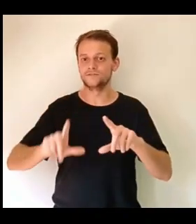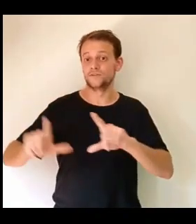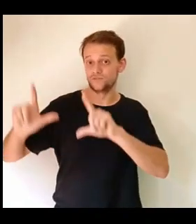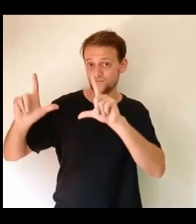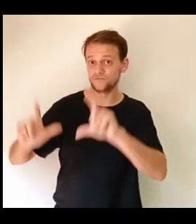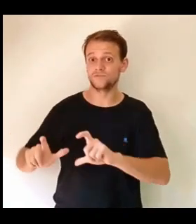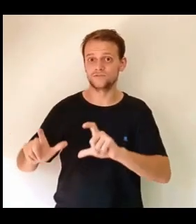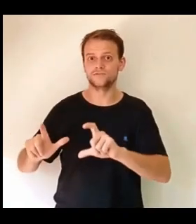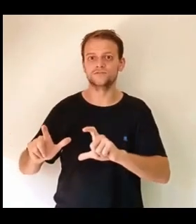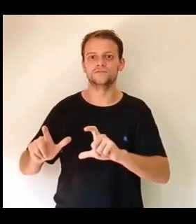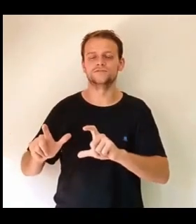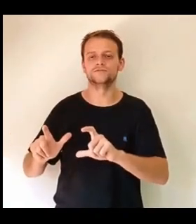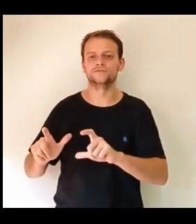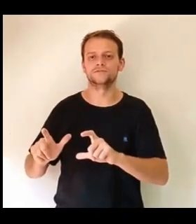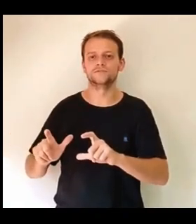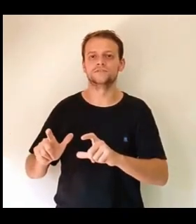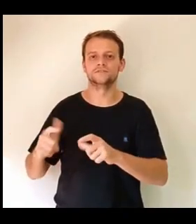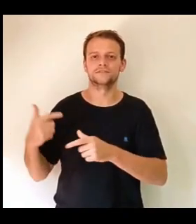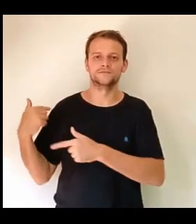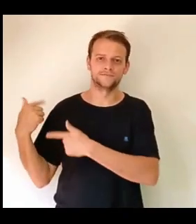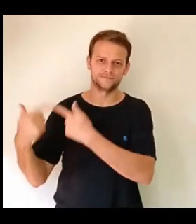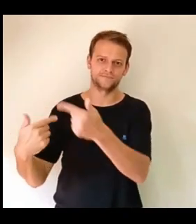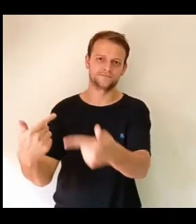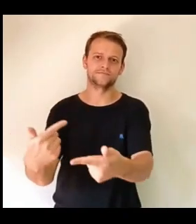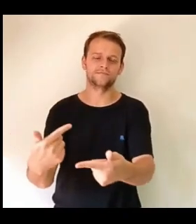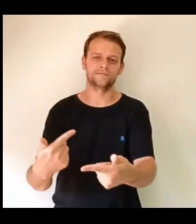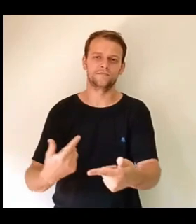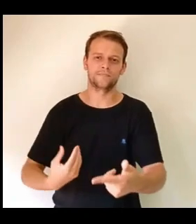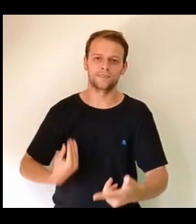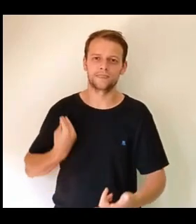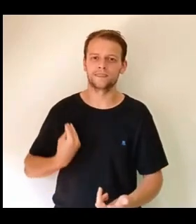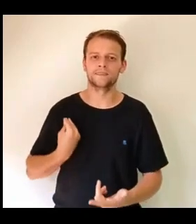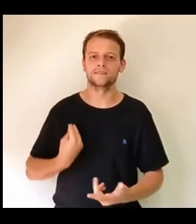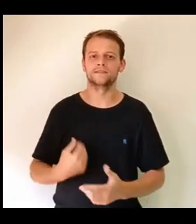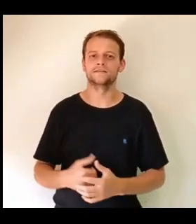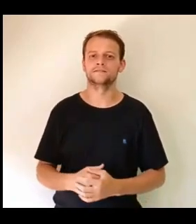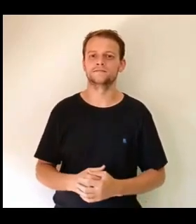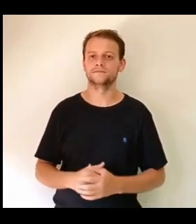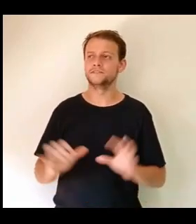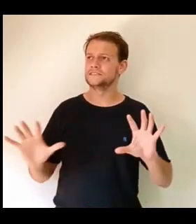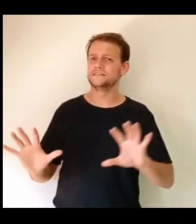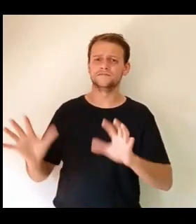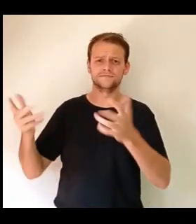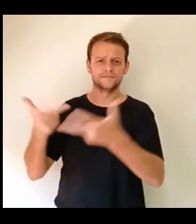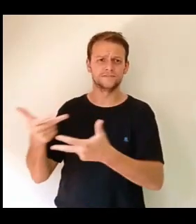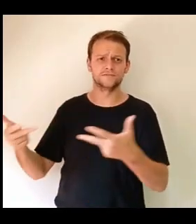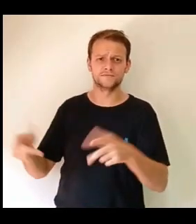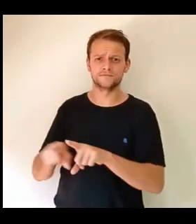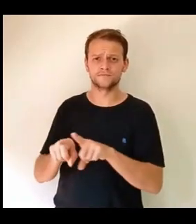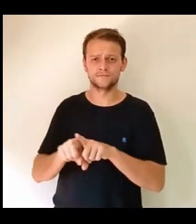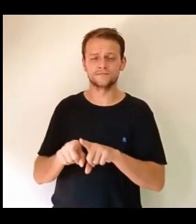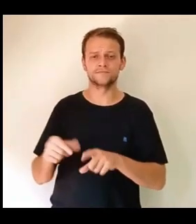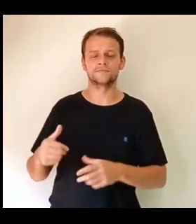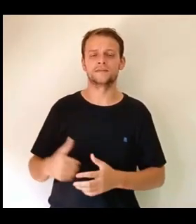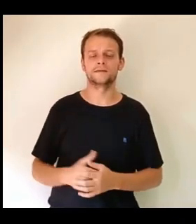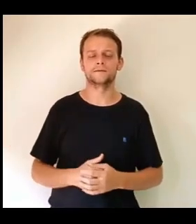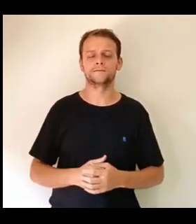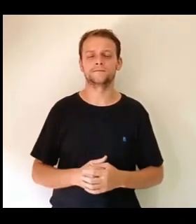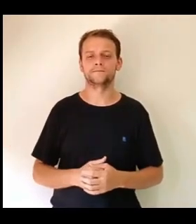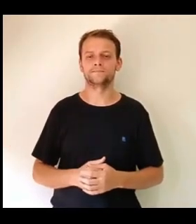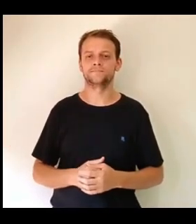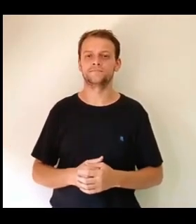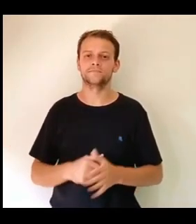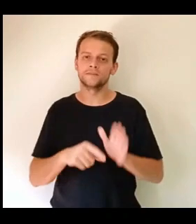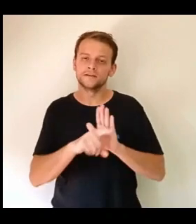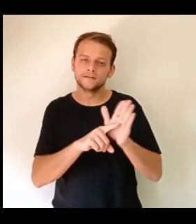Enfim, eu sou fotógrafo, tanto fotógrafo tradicional, digamos tradicional, né, que faz cobertura de eventos, coisas assim,